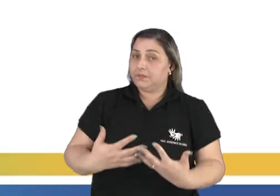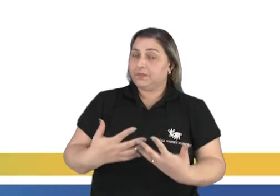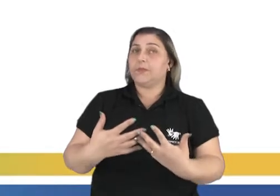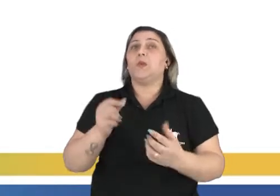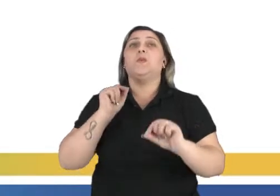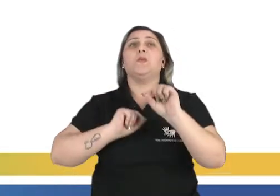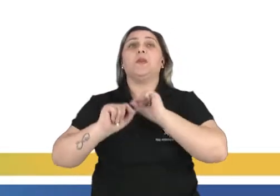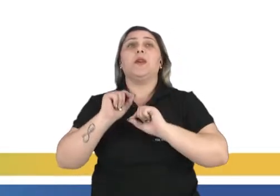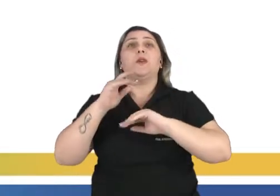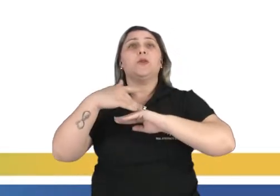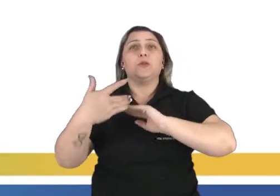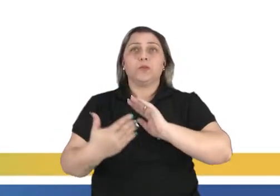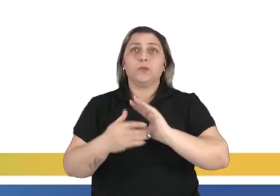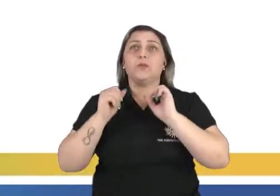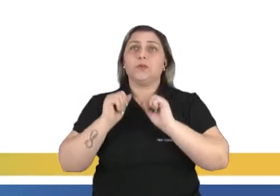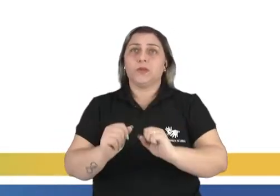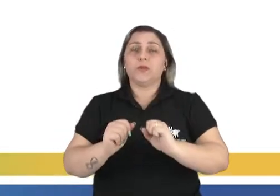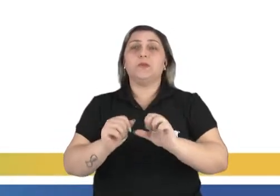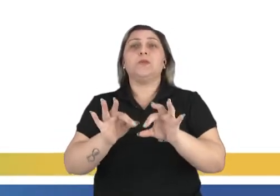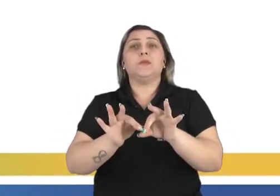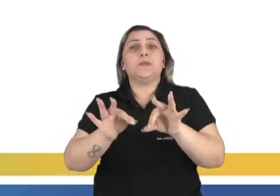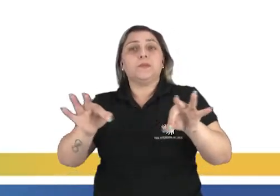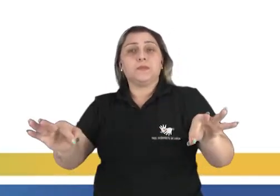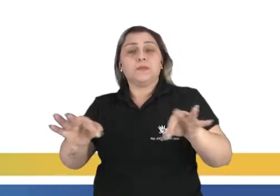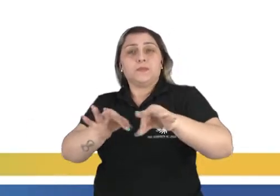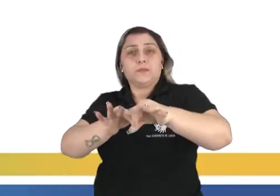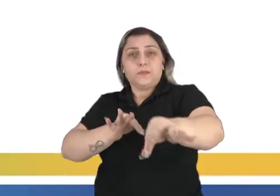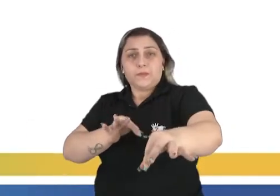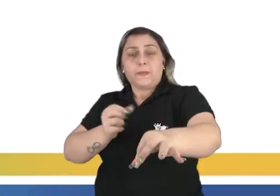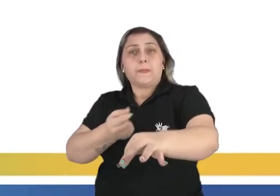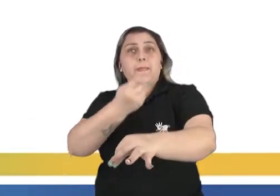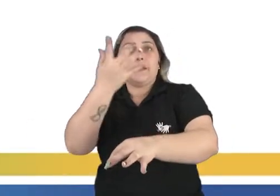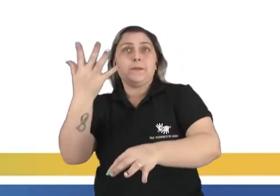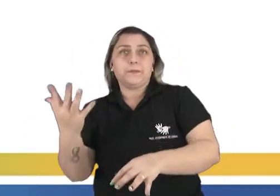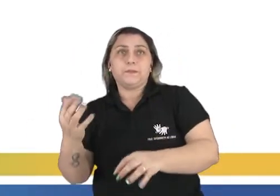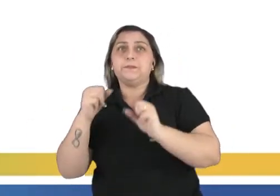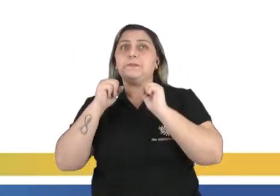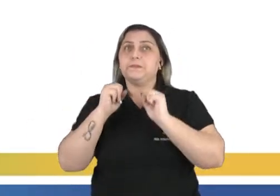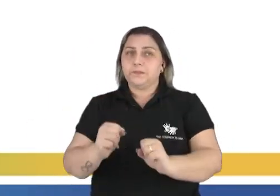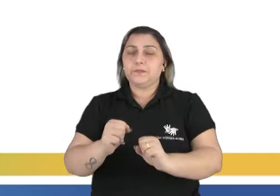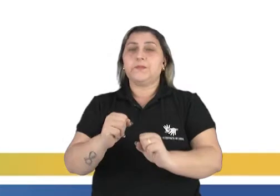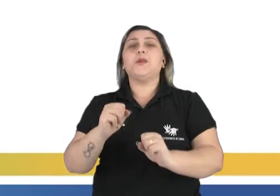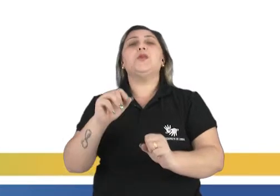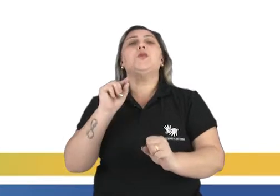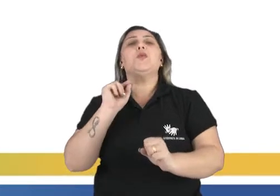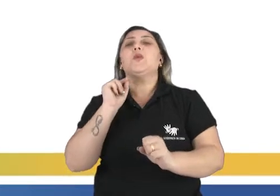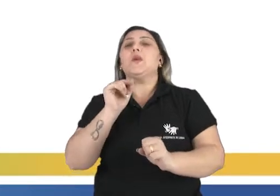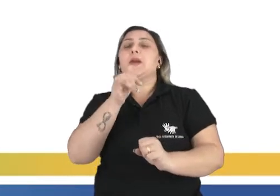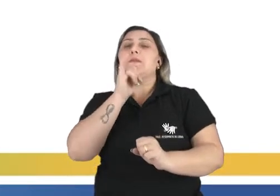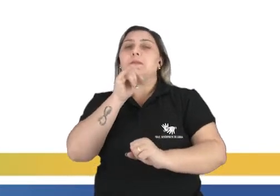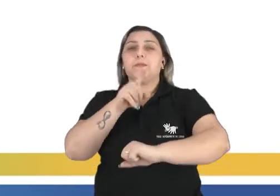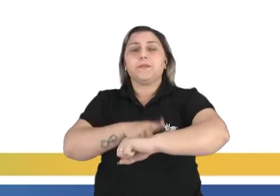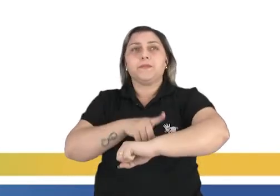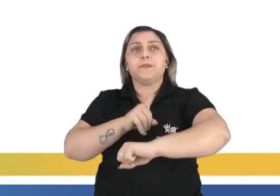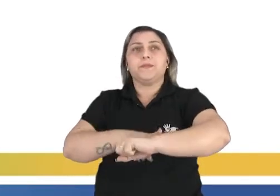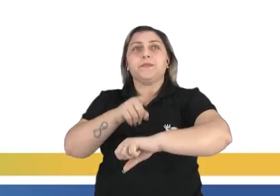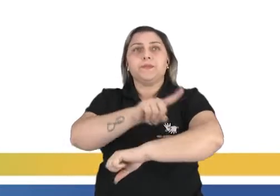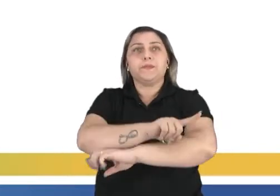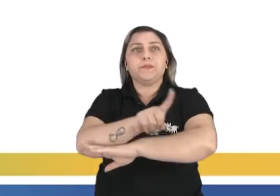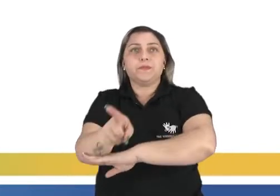por grandeza tudo aquilo que podemos, no caso, contar ou medir, ou seja, que pode ser contado e medido como